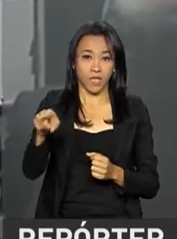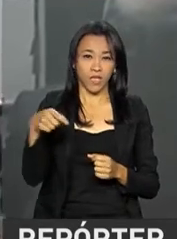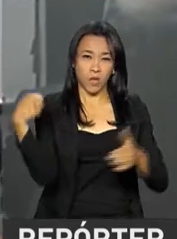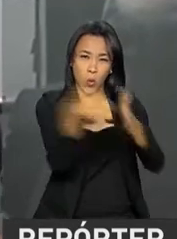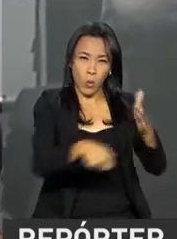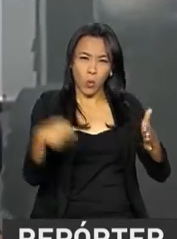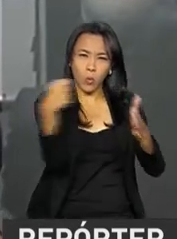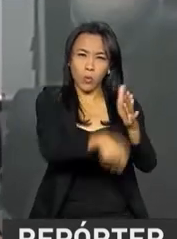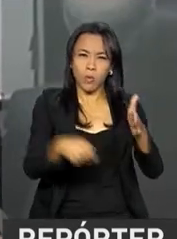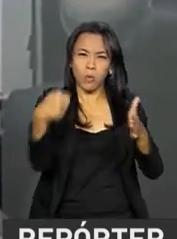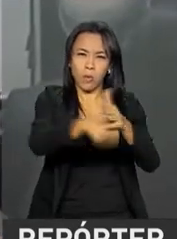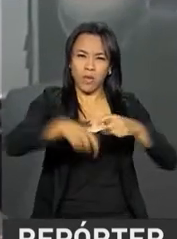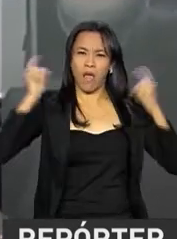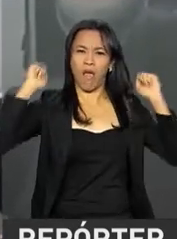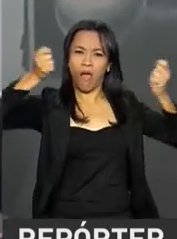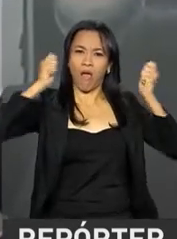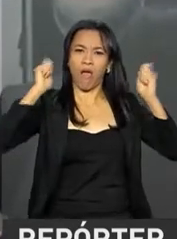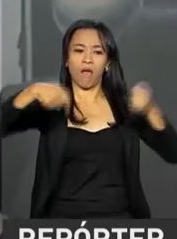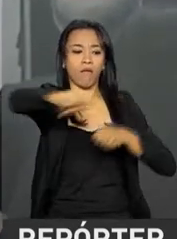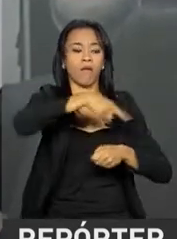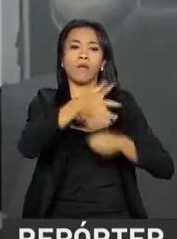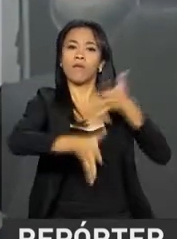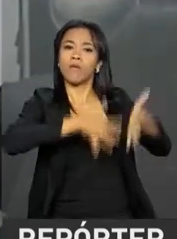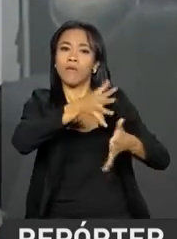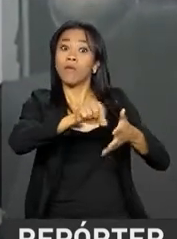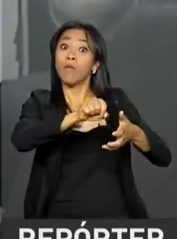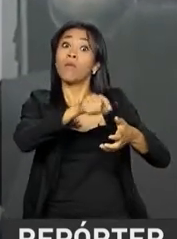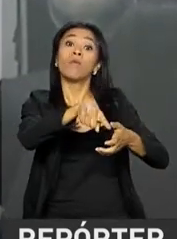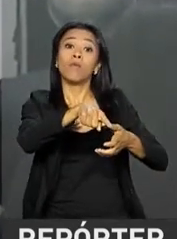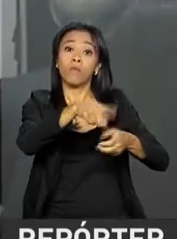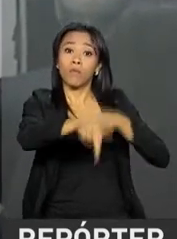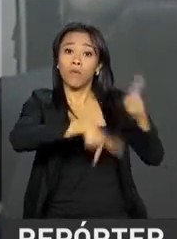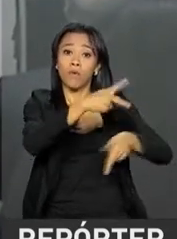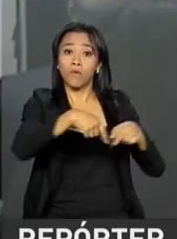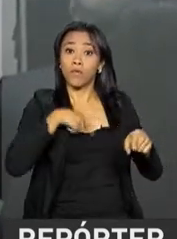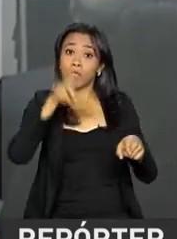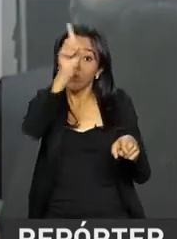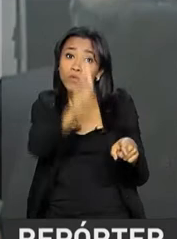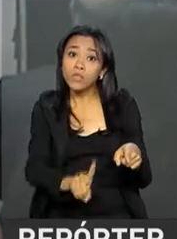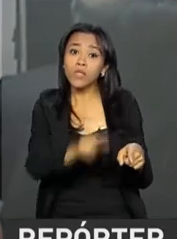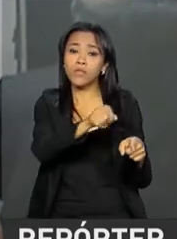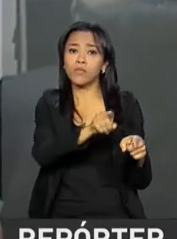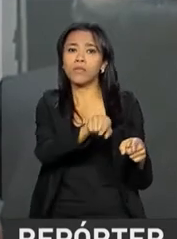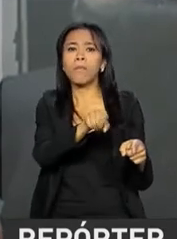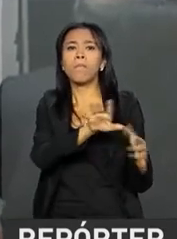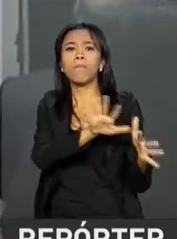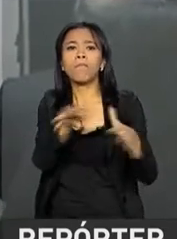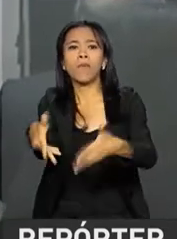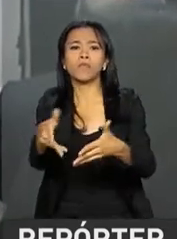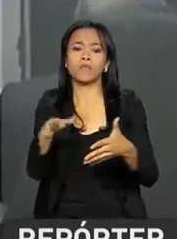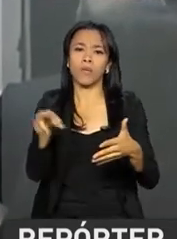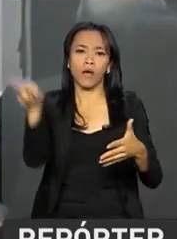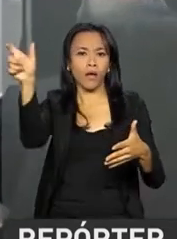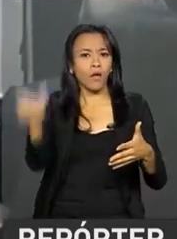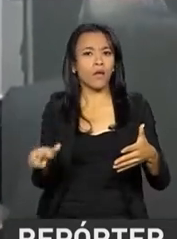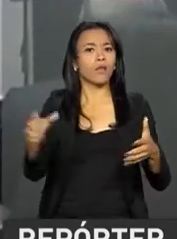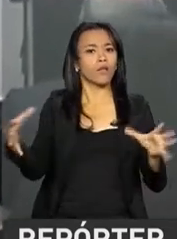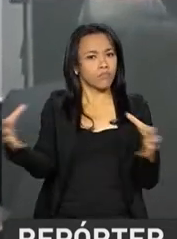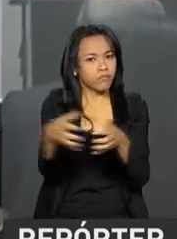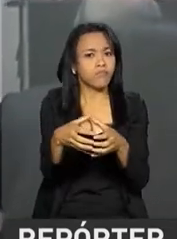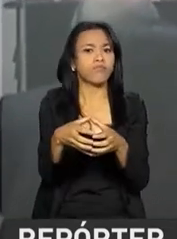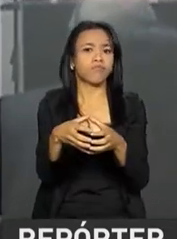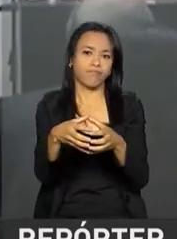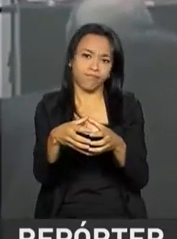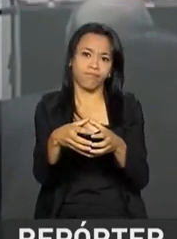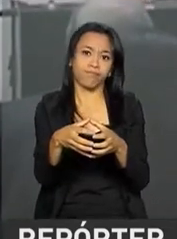povo, chegar a ter o direito de voltar a participar do Mercosul como um país plenamente